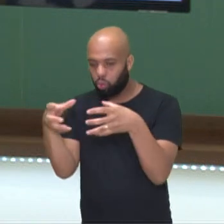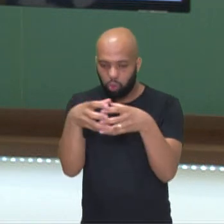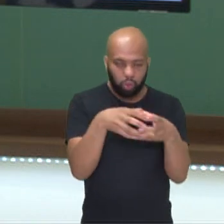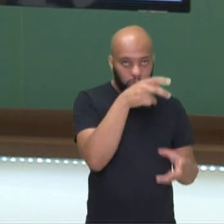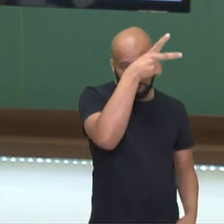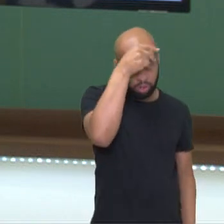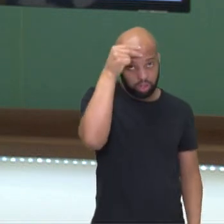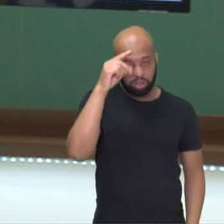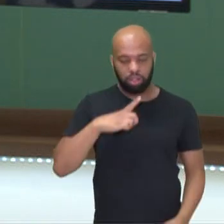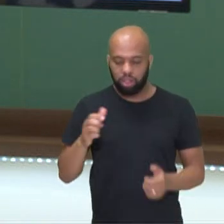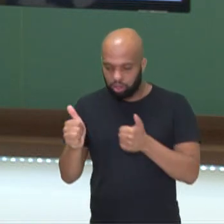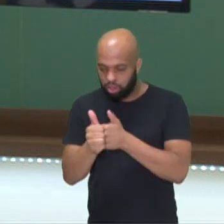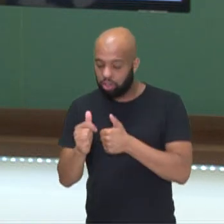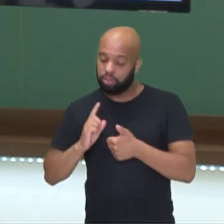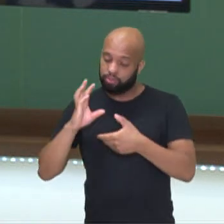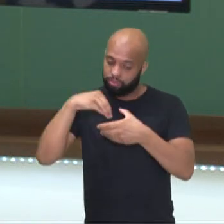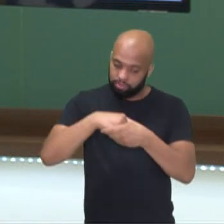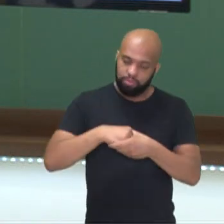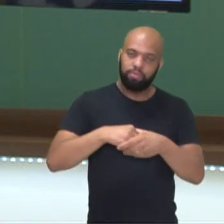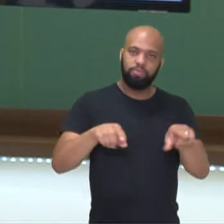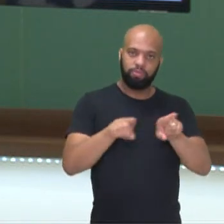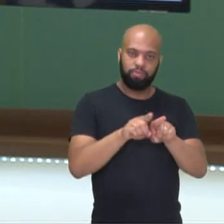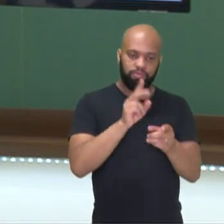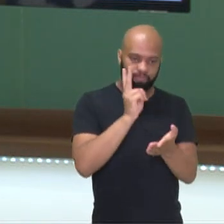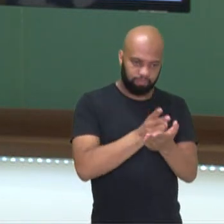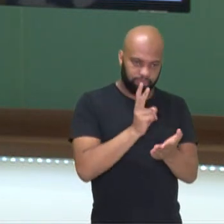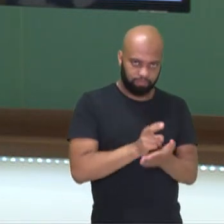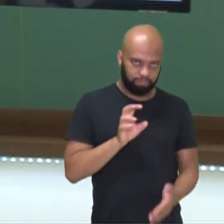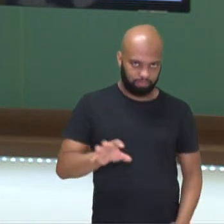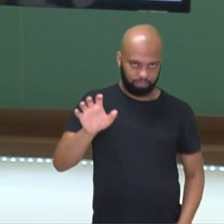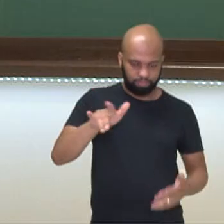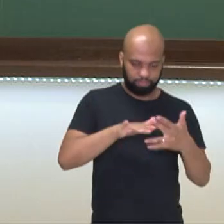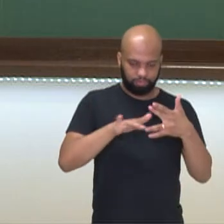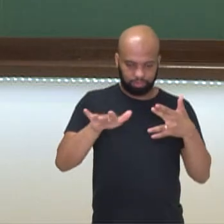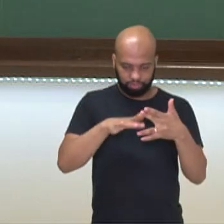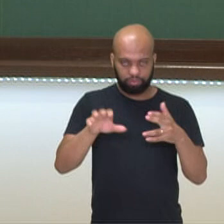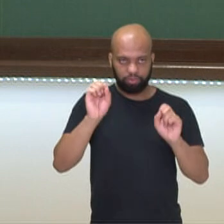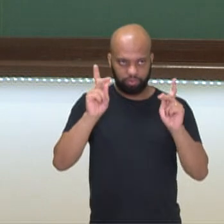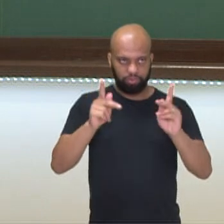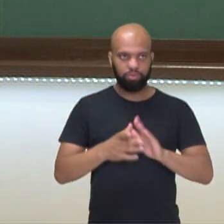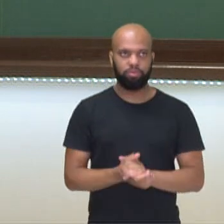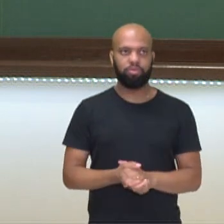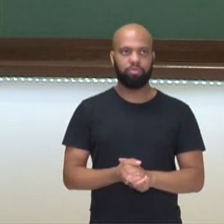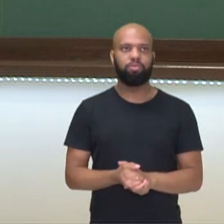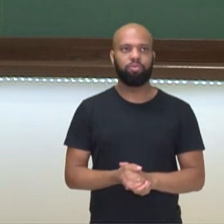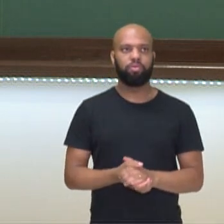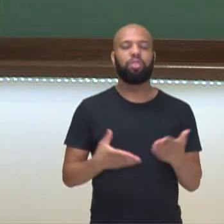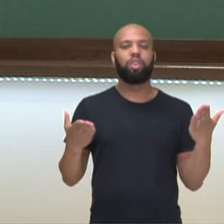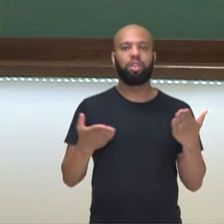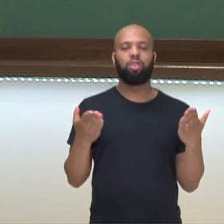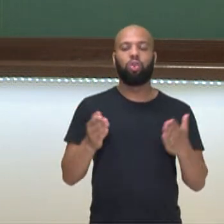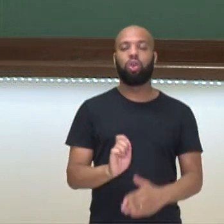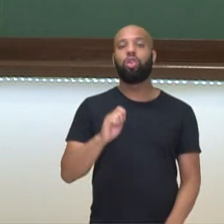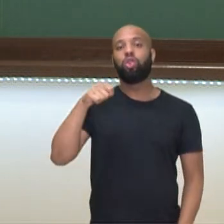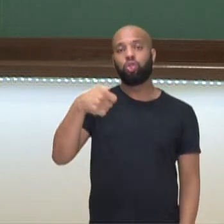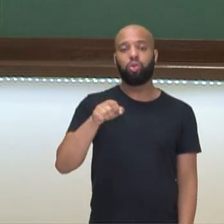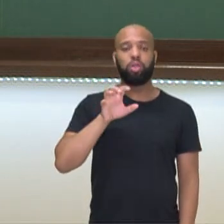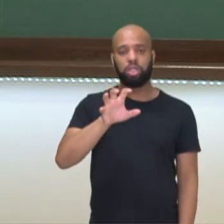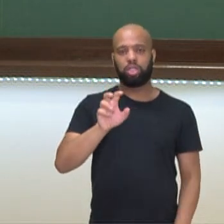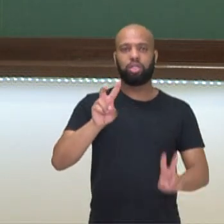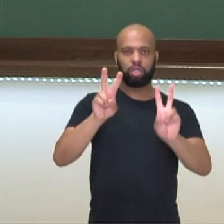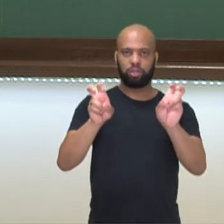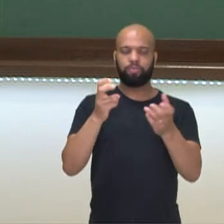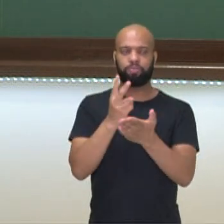mais próximos dentro desta mesma região intermediária, ok? Então, com relação a isso também,